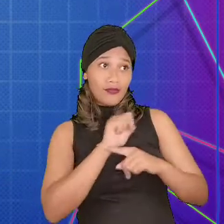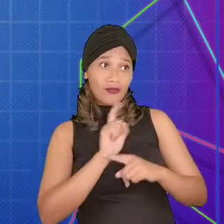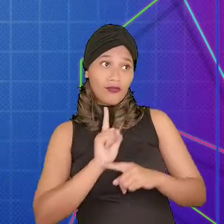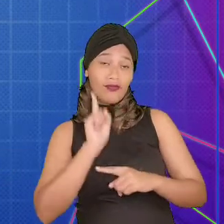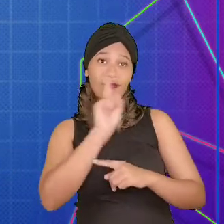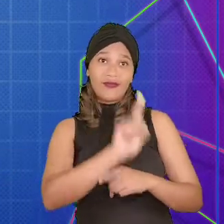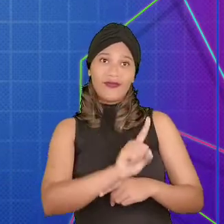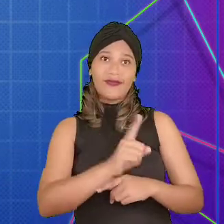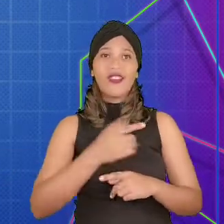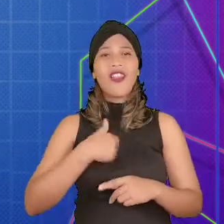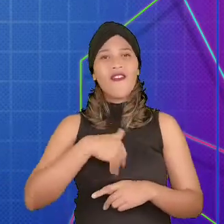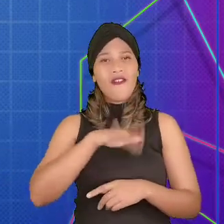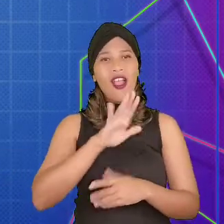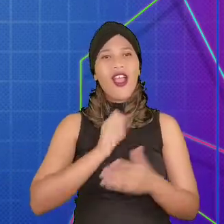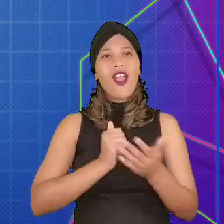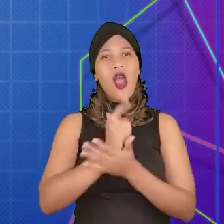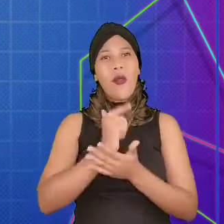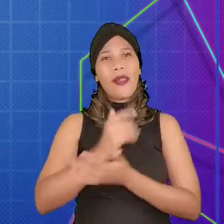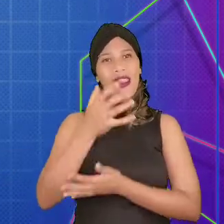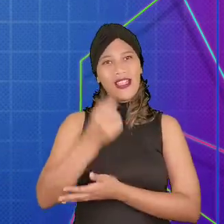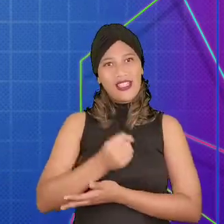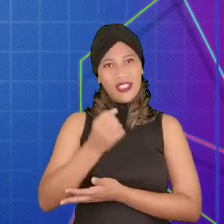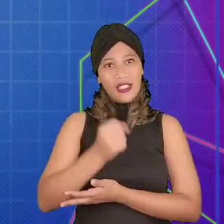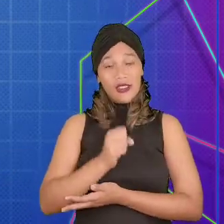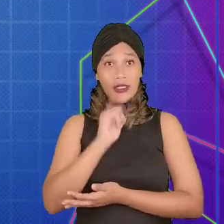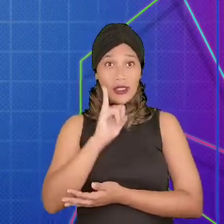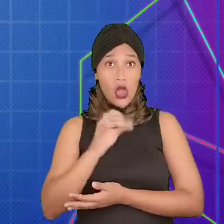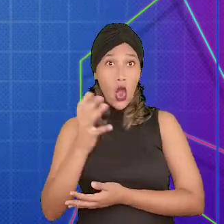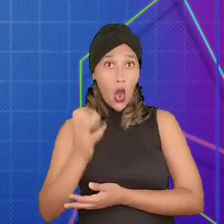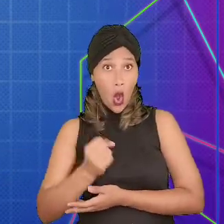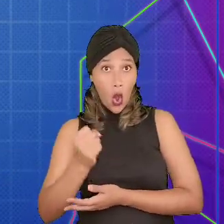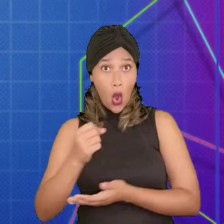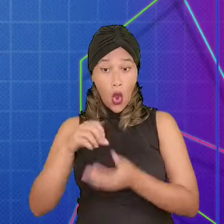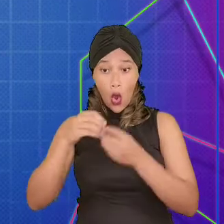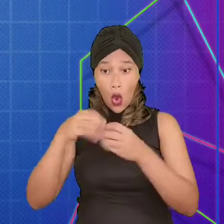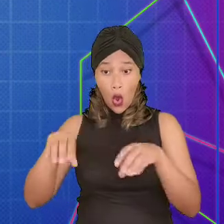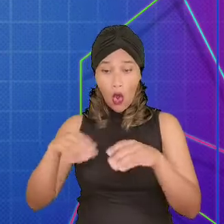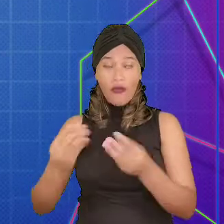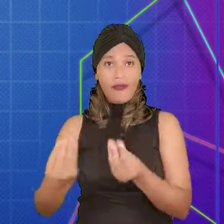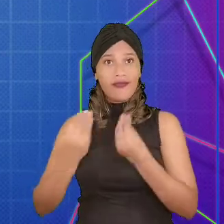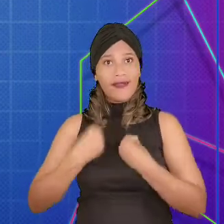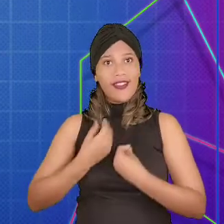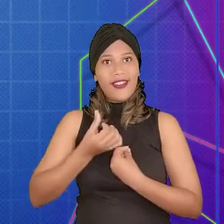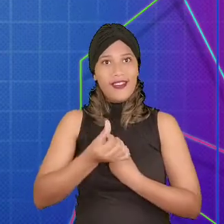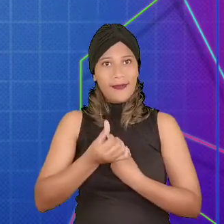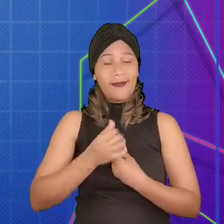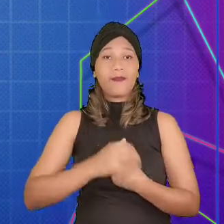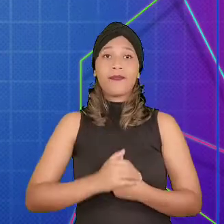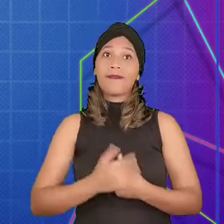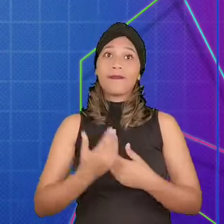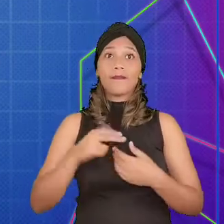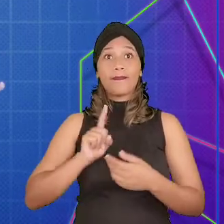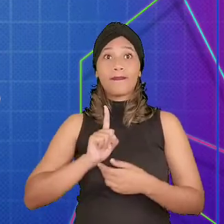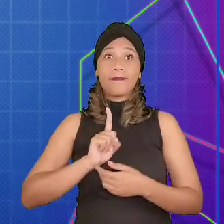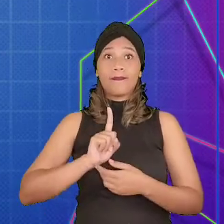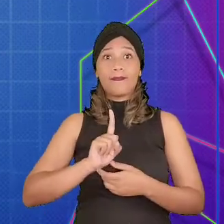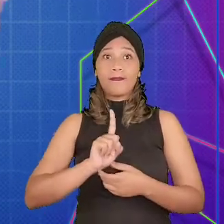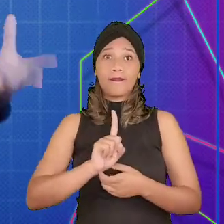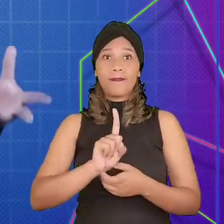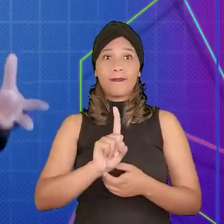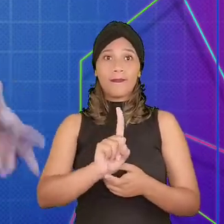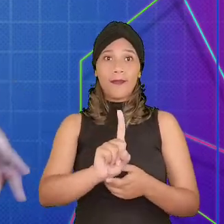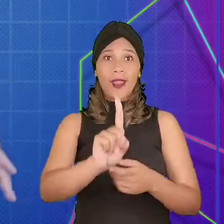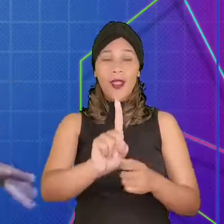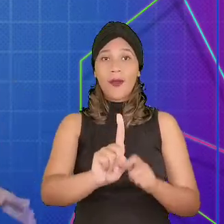falando: "Querido, vá no mercado e compre leite. Se tiver ovos, traga meia dúzia deles." Nisso, o nosso protagonista vai